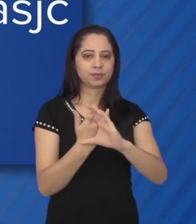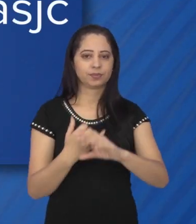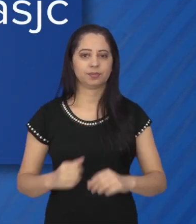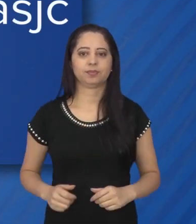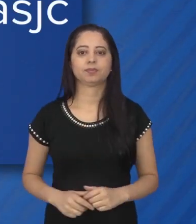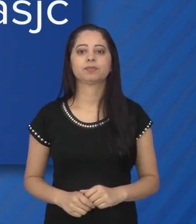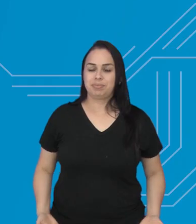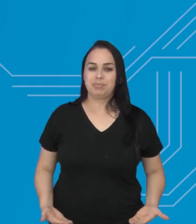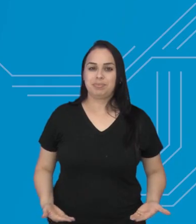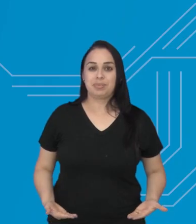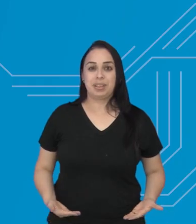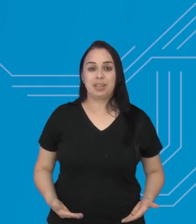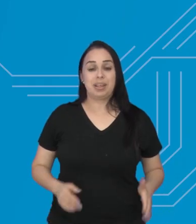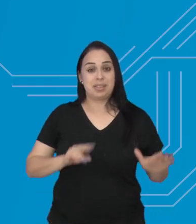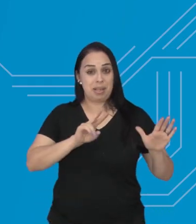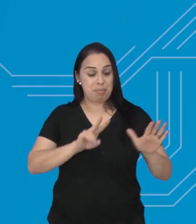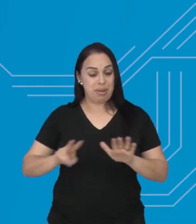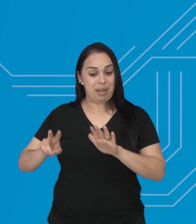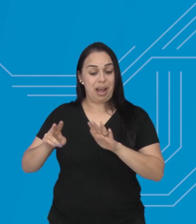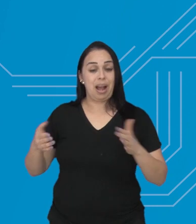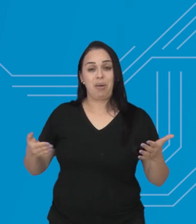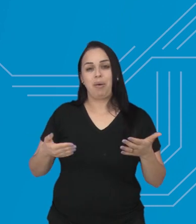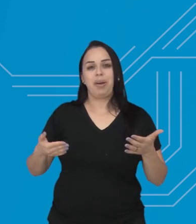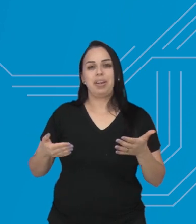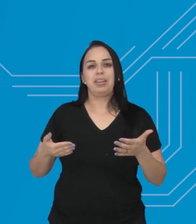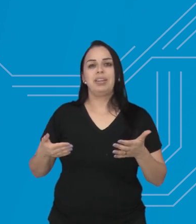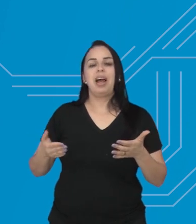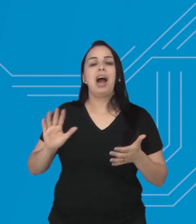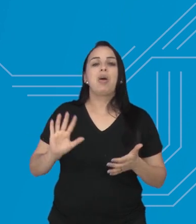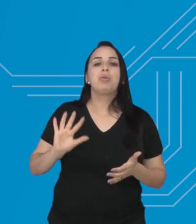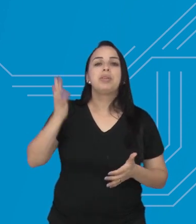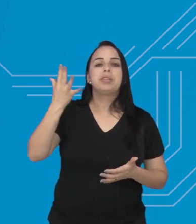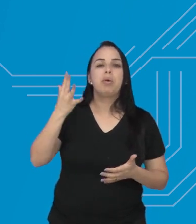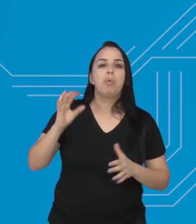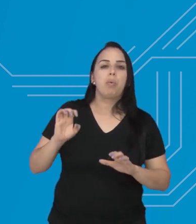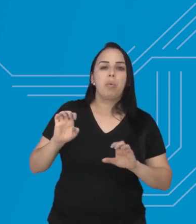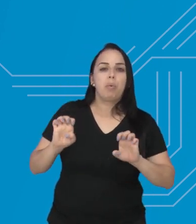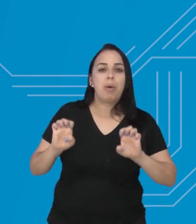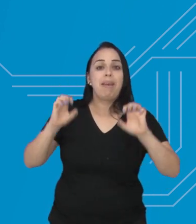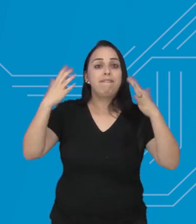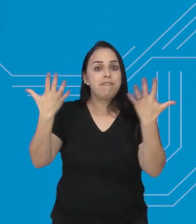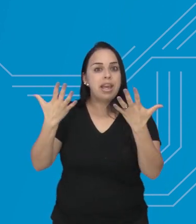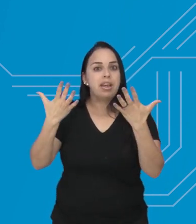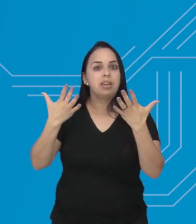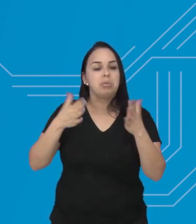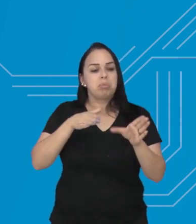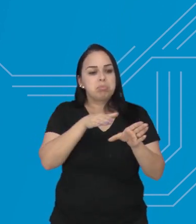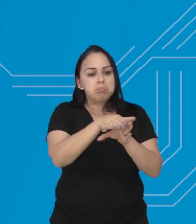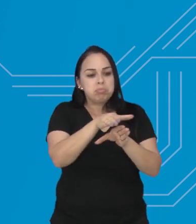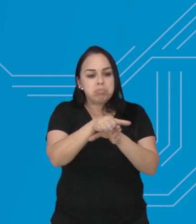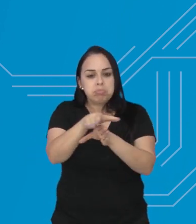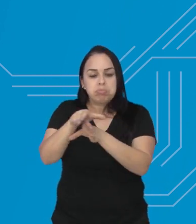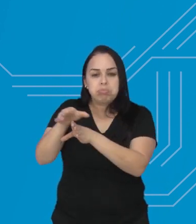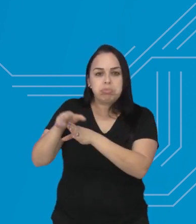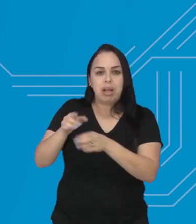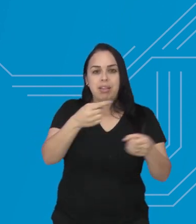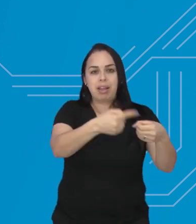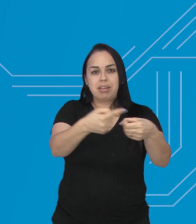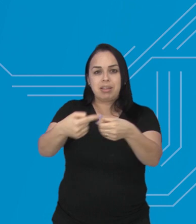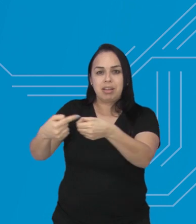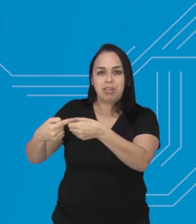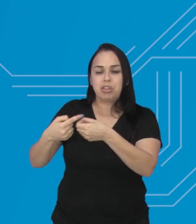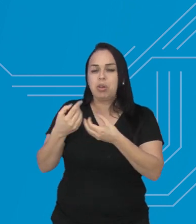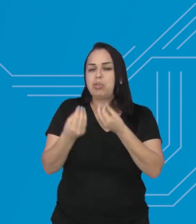do YouTube. E nesta semana, a Câmara também sediou um evento do Tribunal de Contas do Estado para orientar gestores